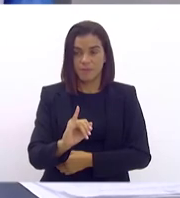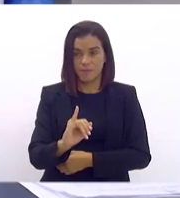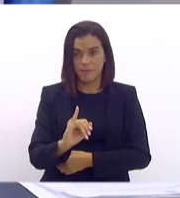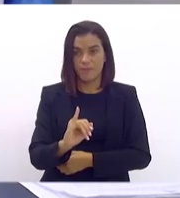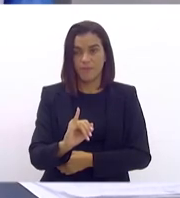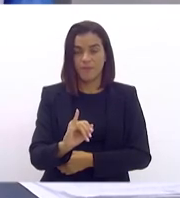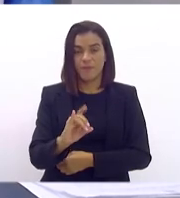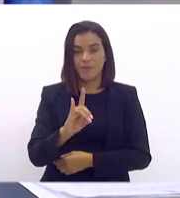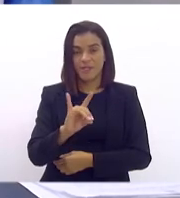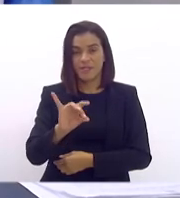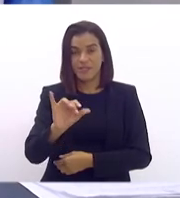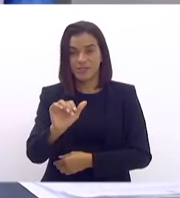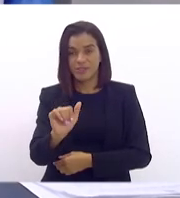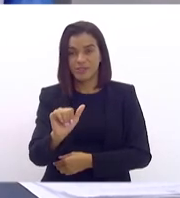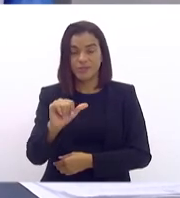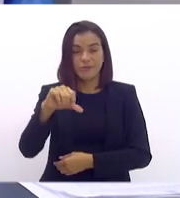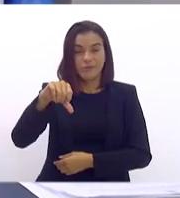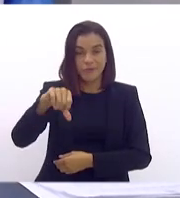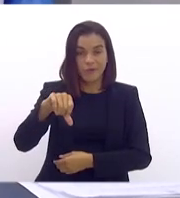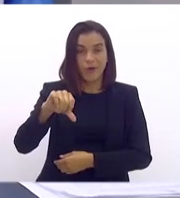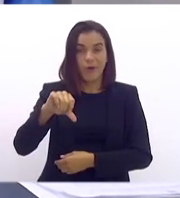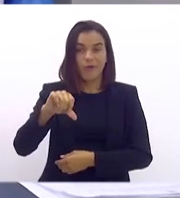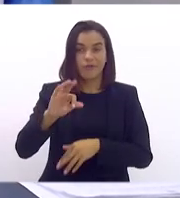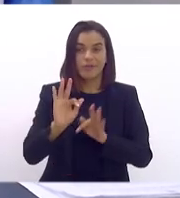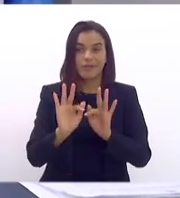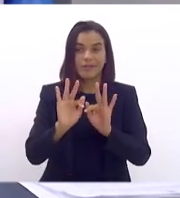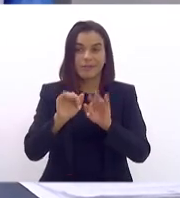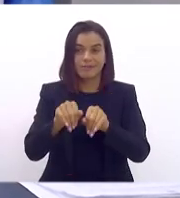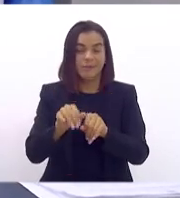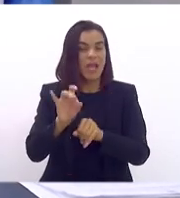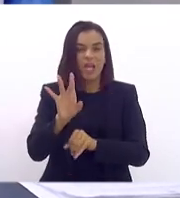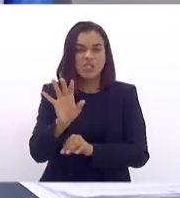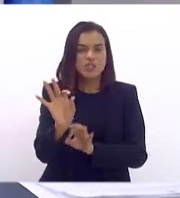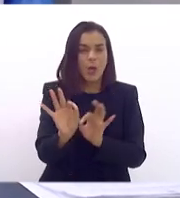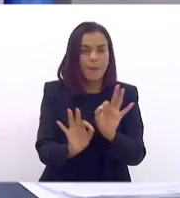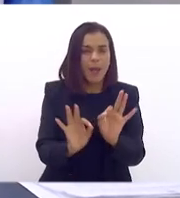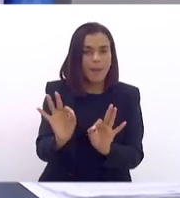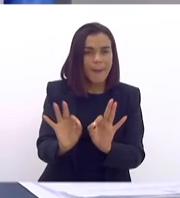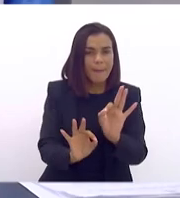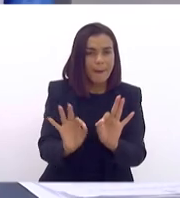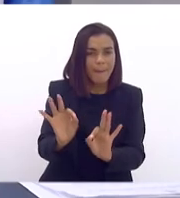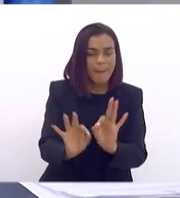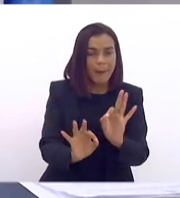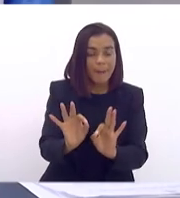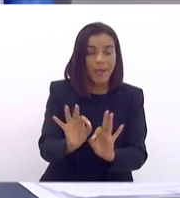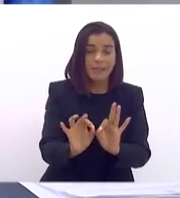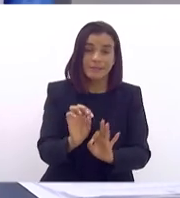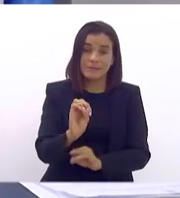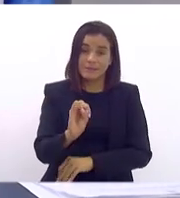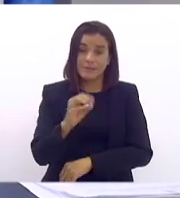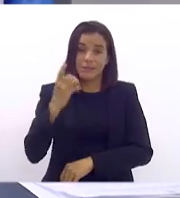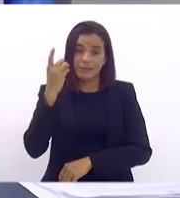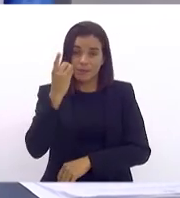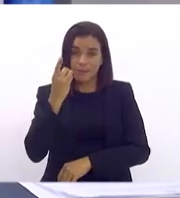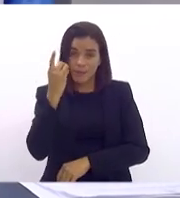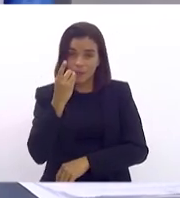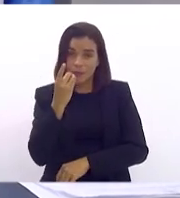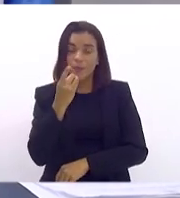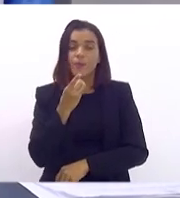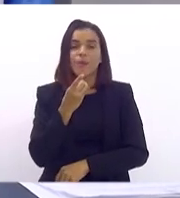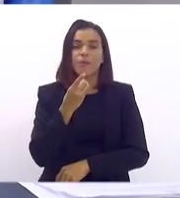E dia 9 termina. Então, é só para ajustar mesmo se Vossa Excelência